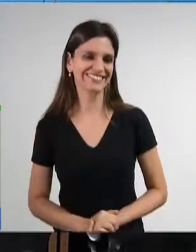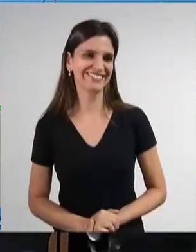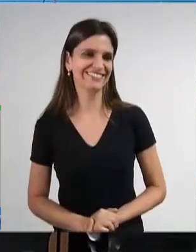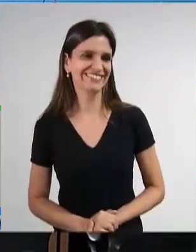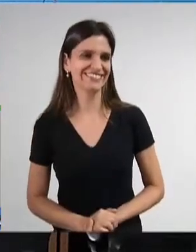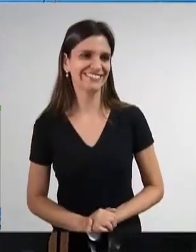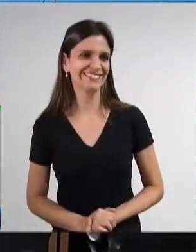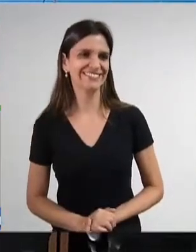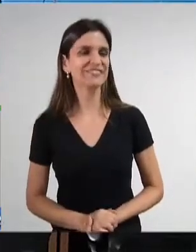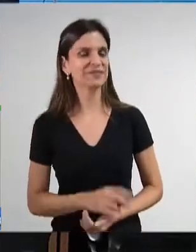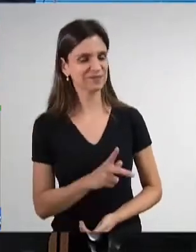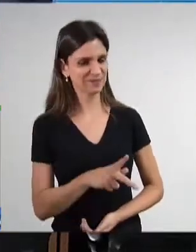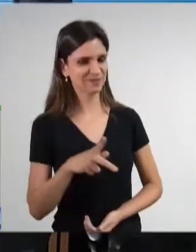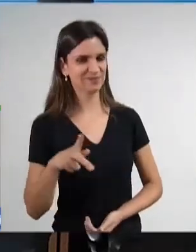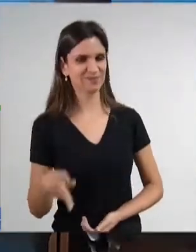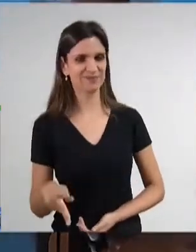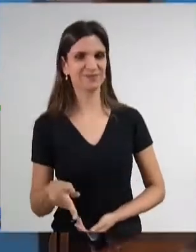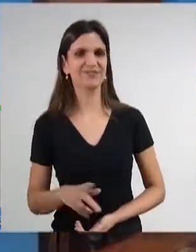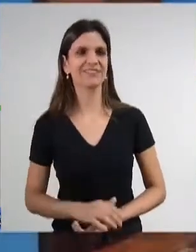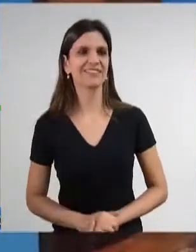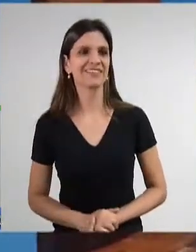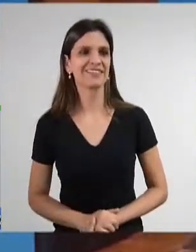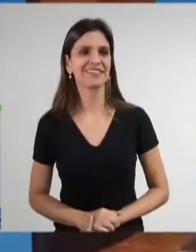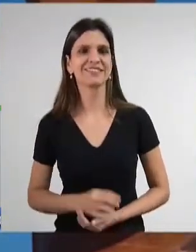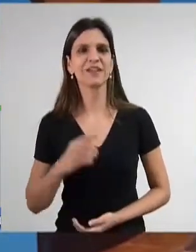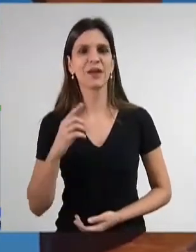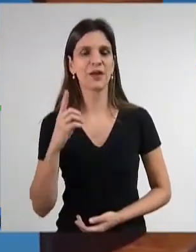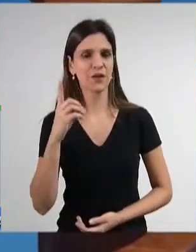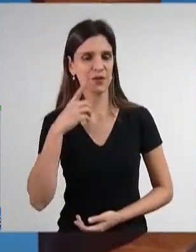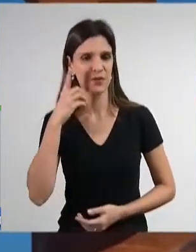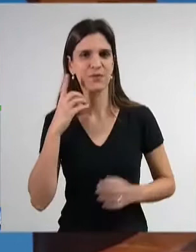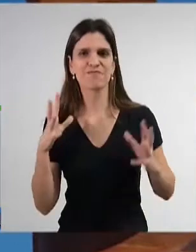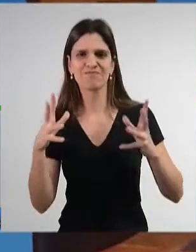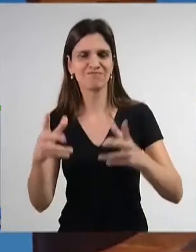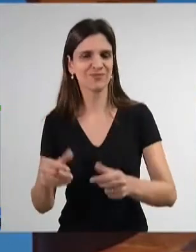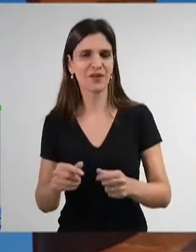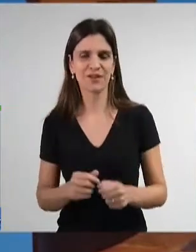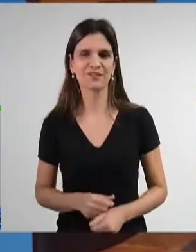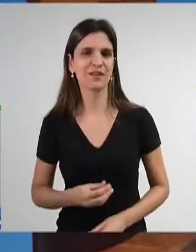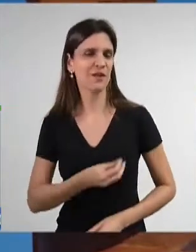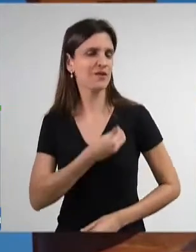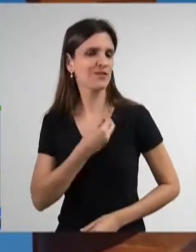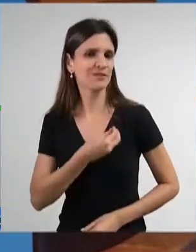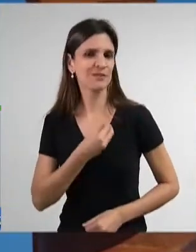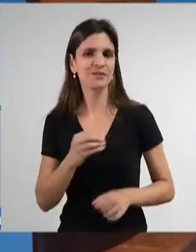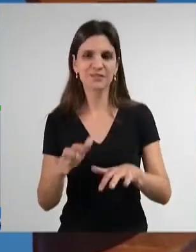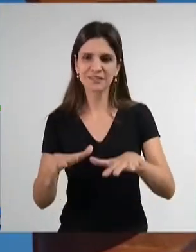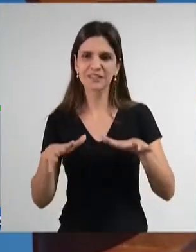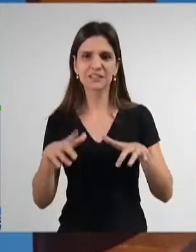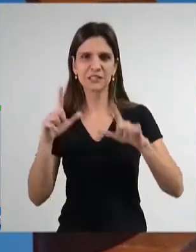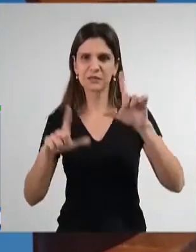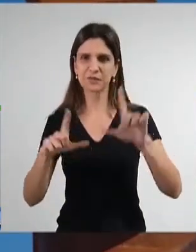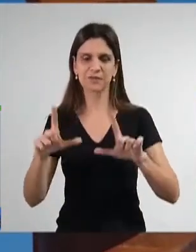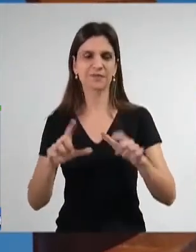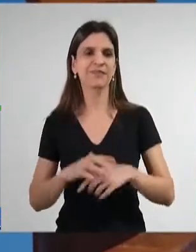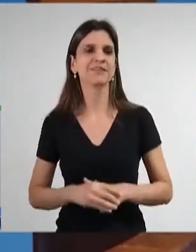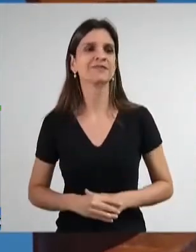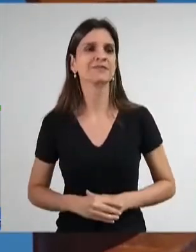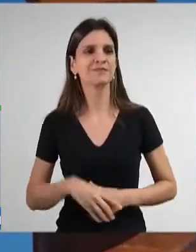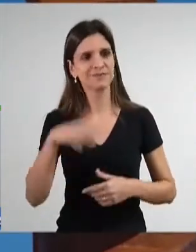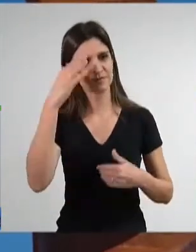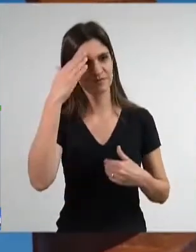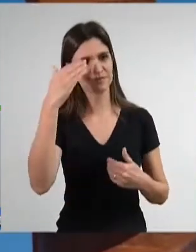Senhor presidente, senhores parlamentares, público aqui presente, público que nos assiste, muito obrigado pela deferência, pelas